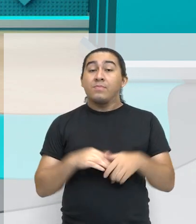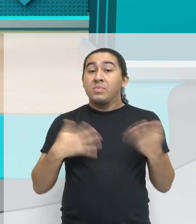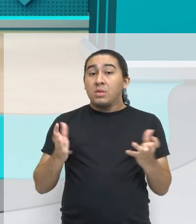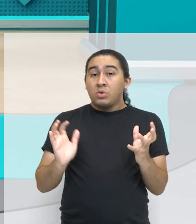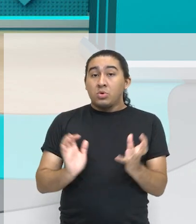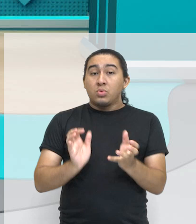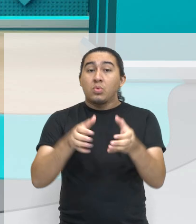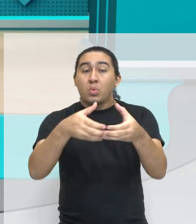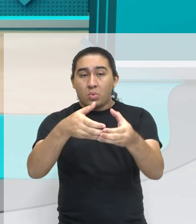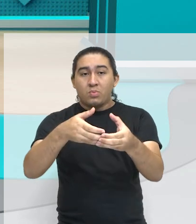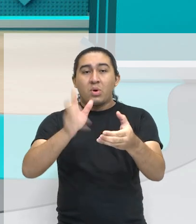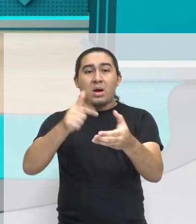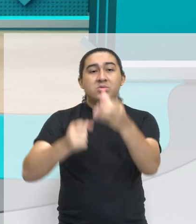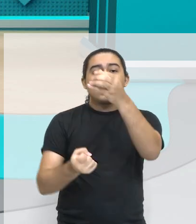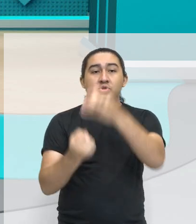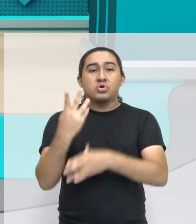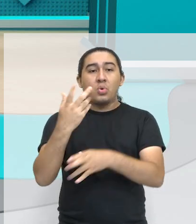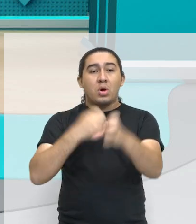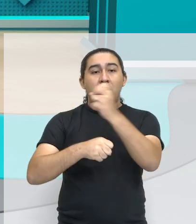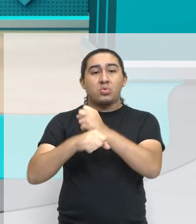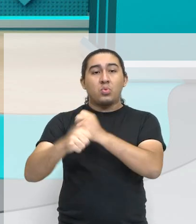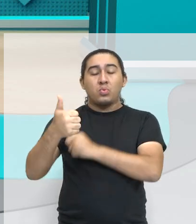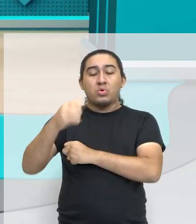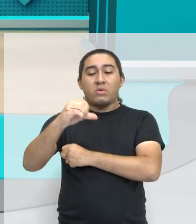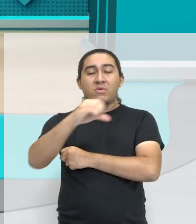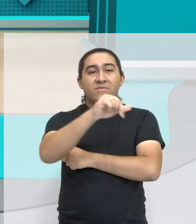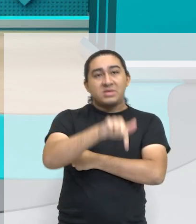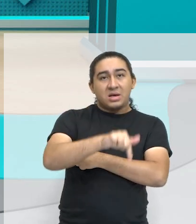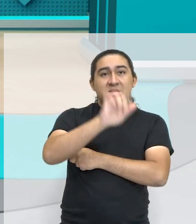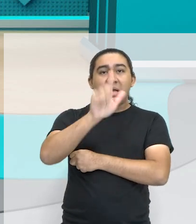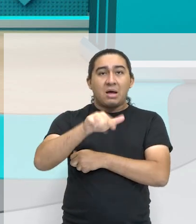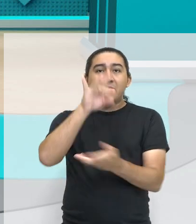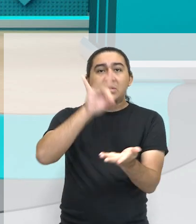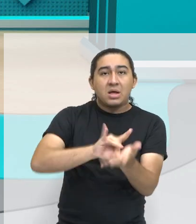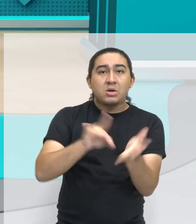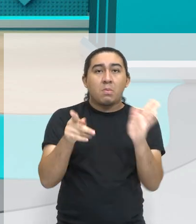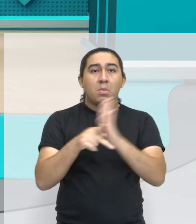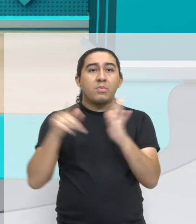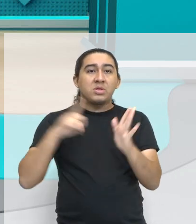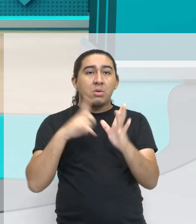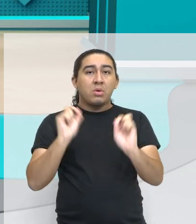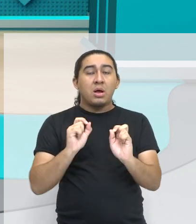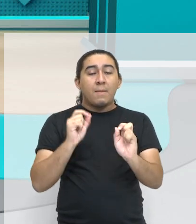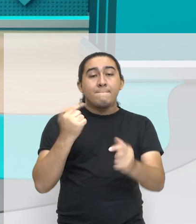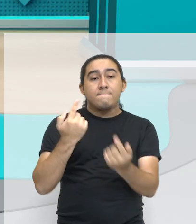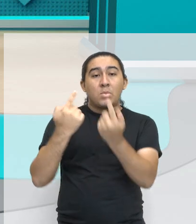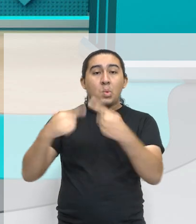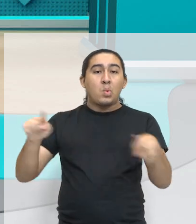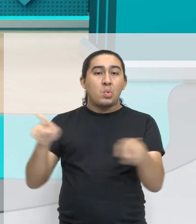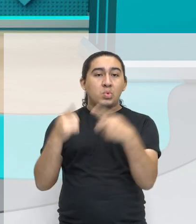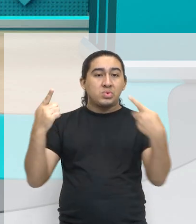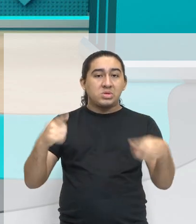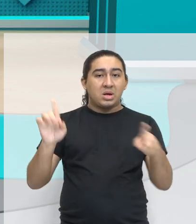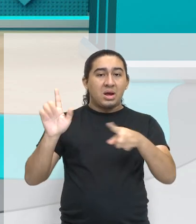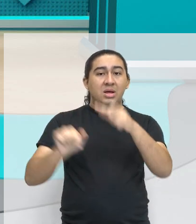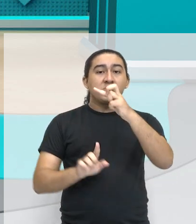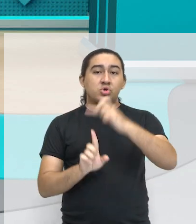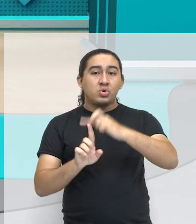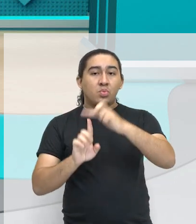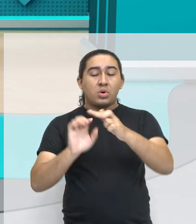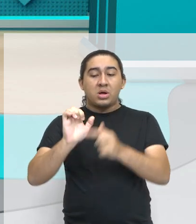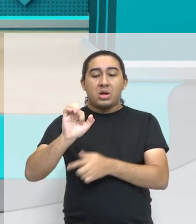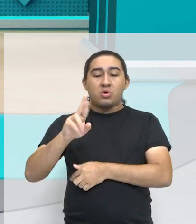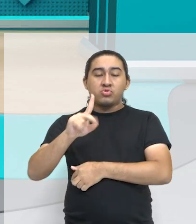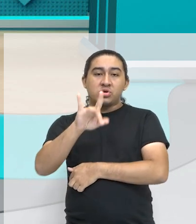de coral, né, que foi criado em 1997, justamente para trazer essa música erudita, certo?